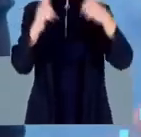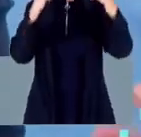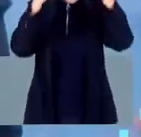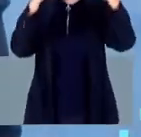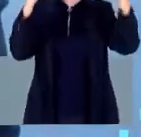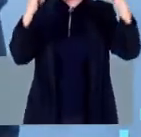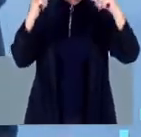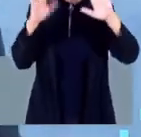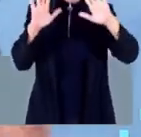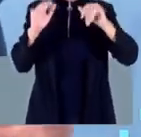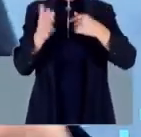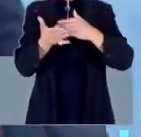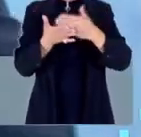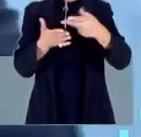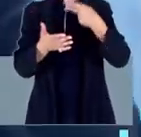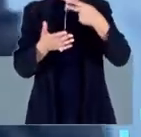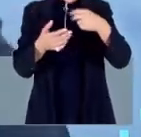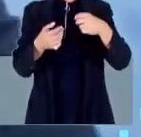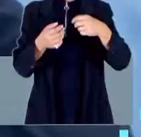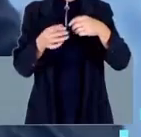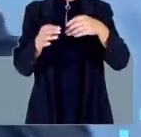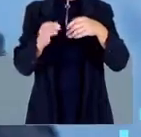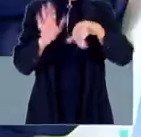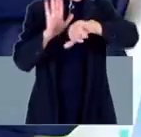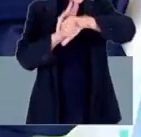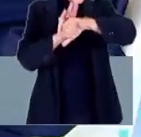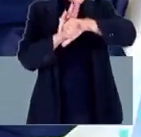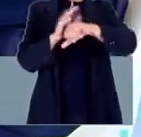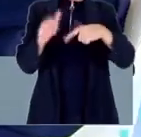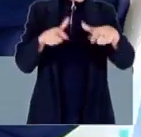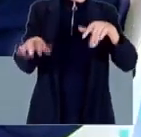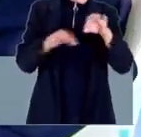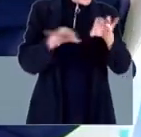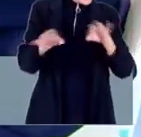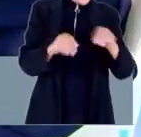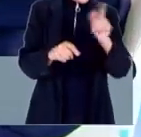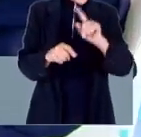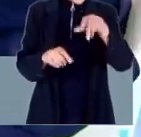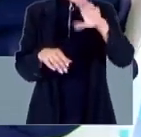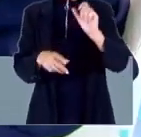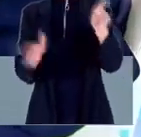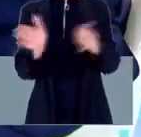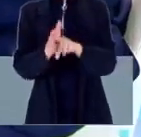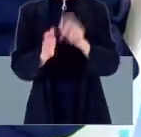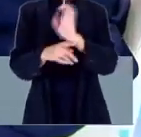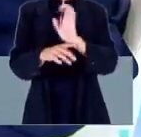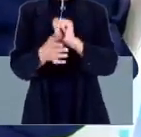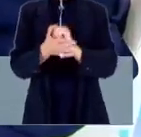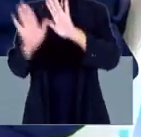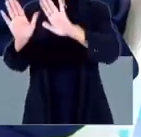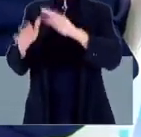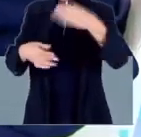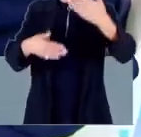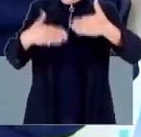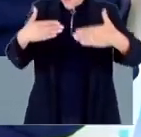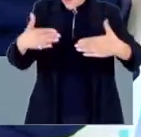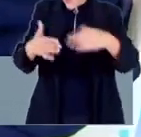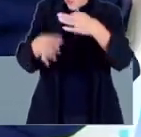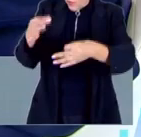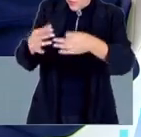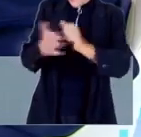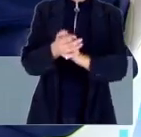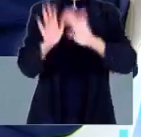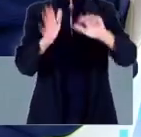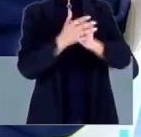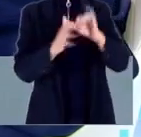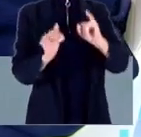violência né é de crime organizado ele não é um crime Estadual ele é já não é do Ministério da Justiça sim mas quando você